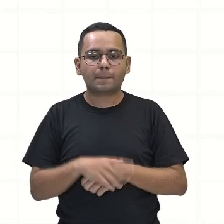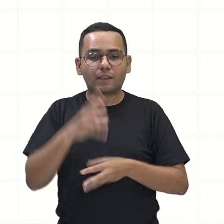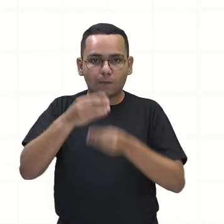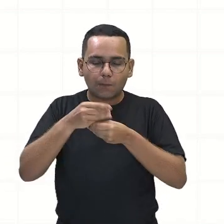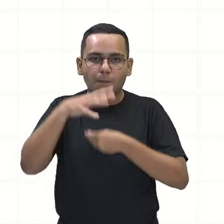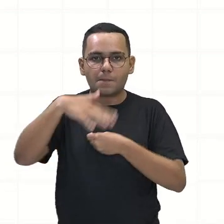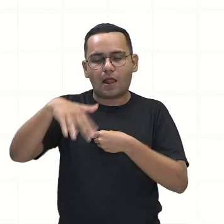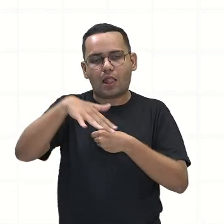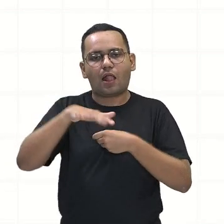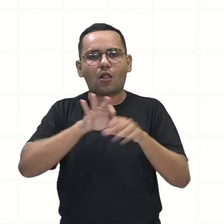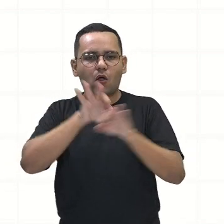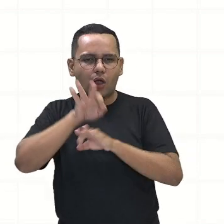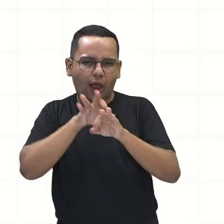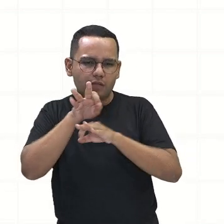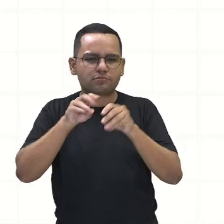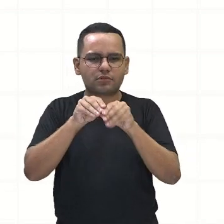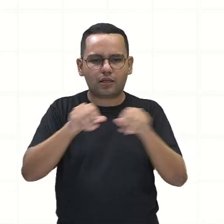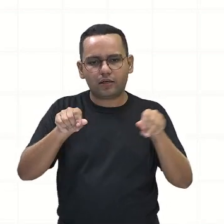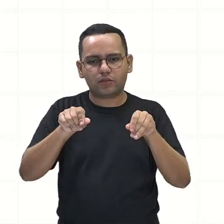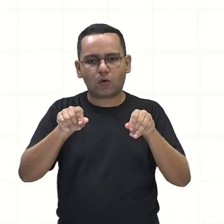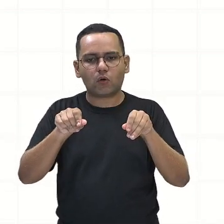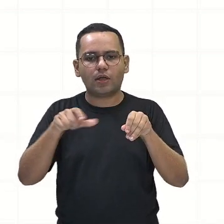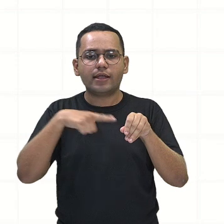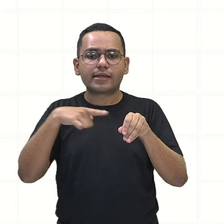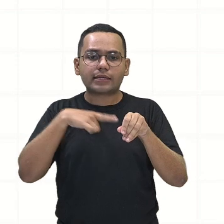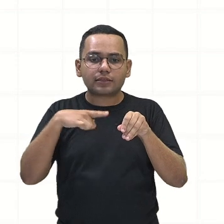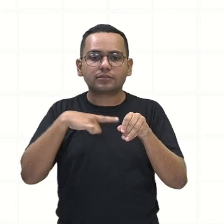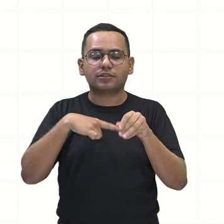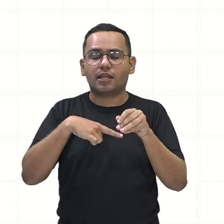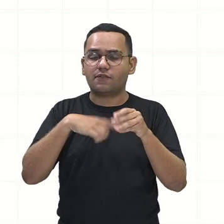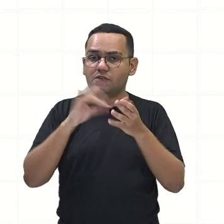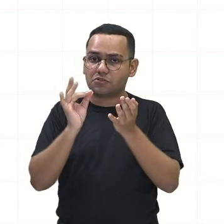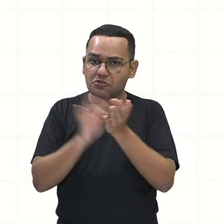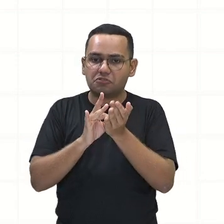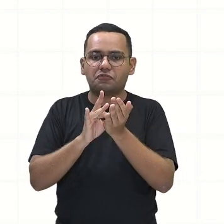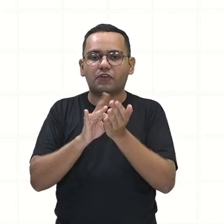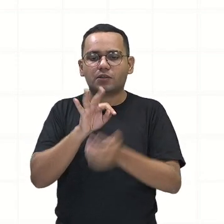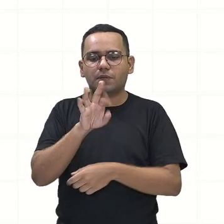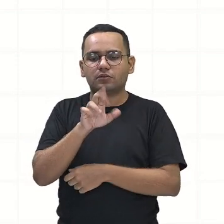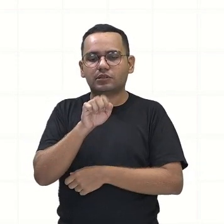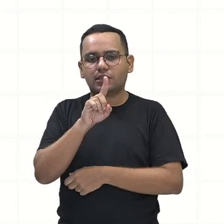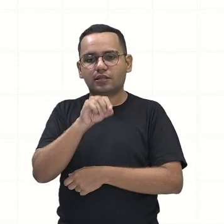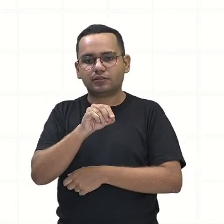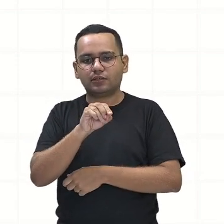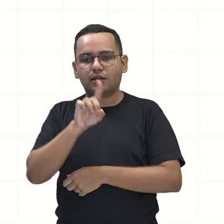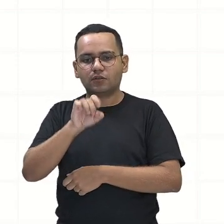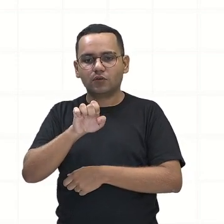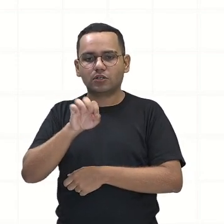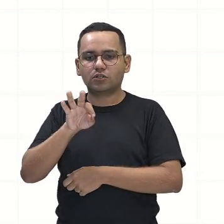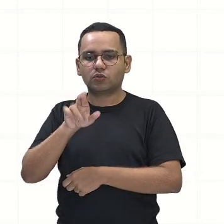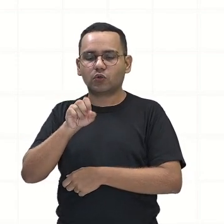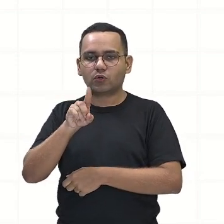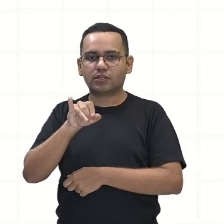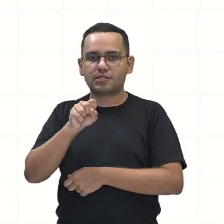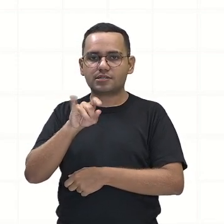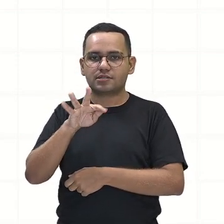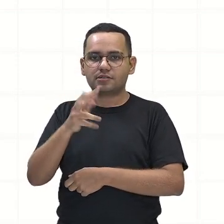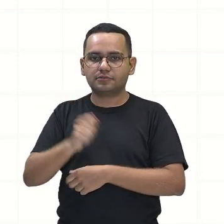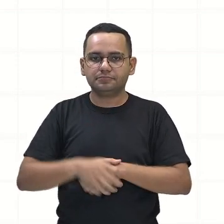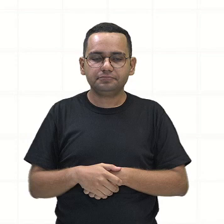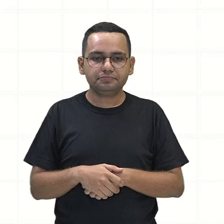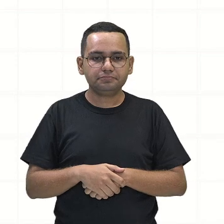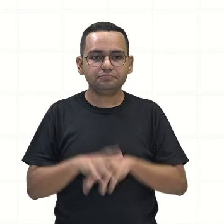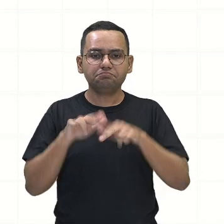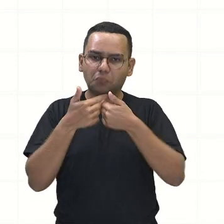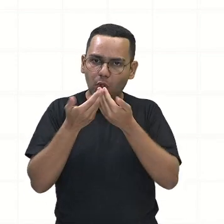territorial até então determinada pelo Tratado de Tordesilhas. Então, essa expedição ela vai ter uma